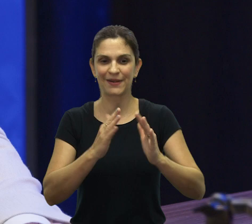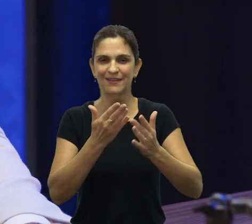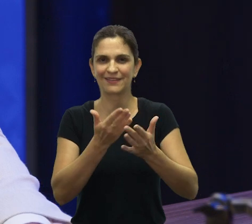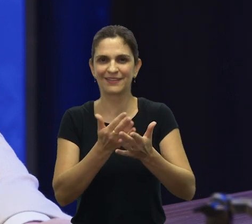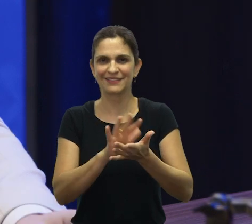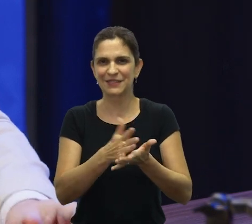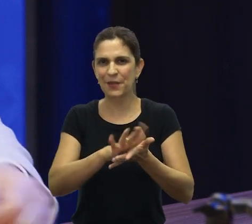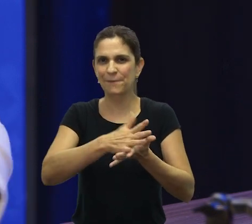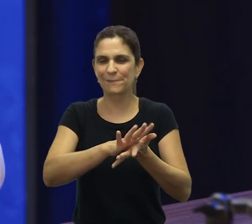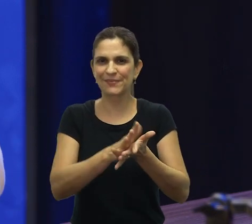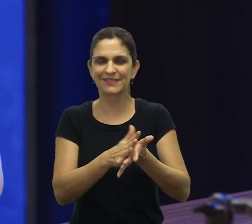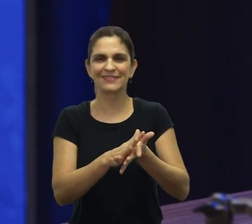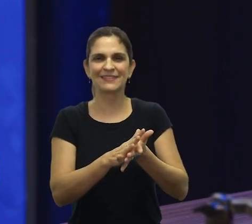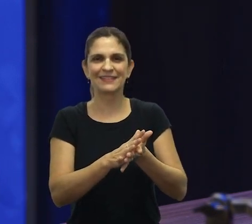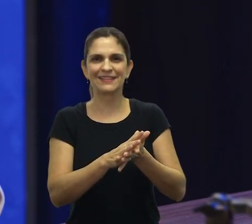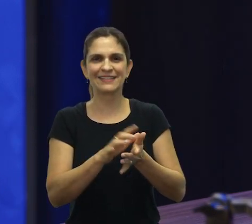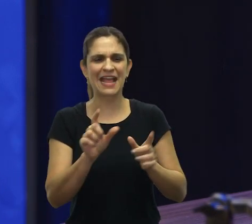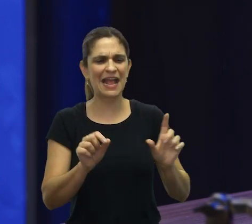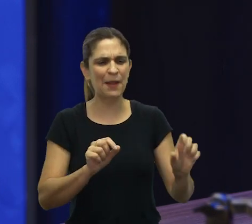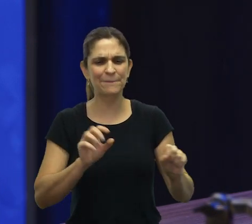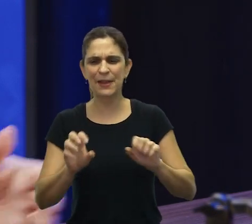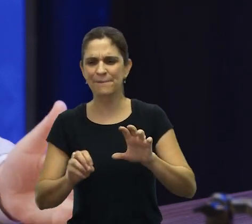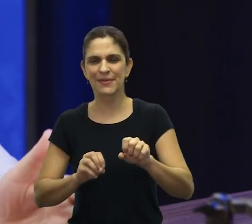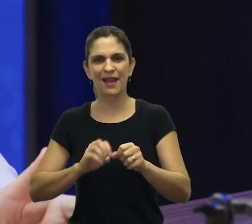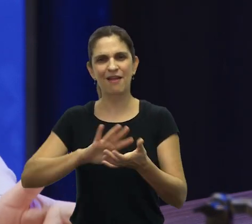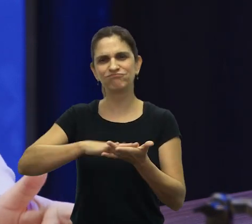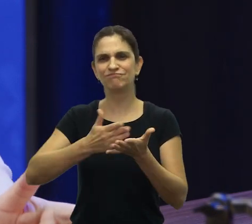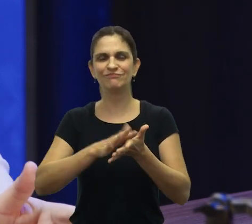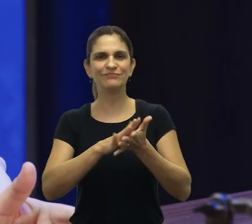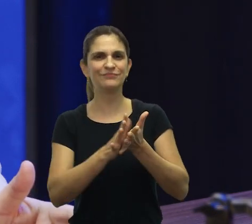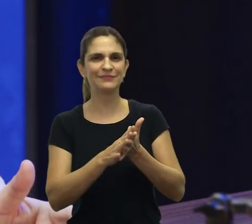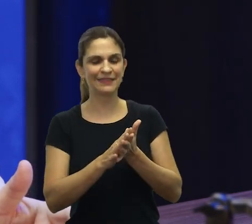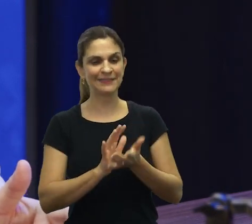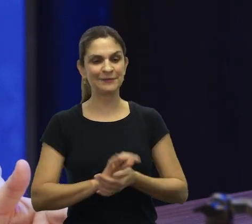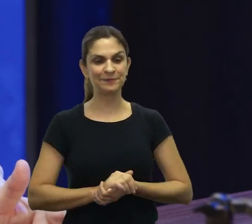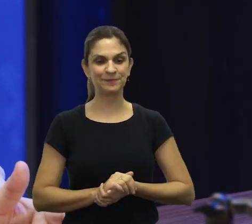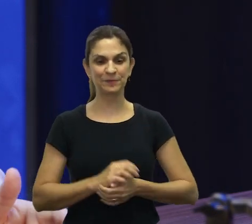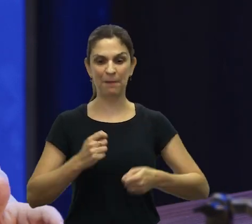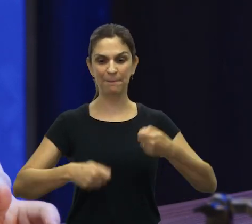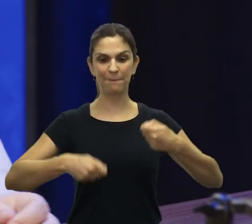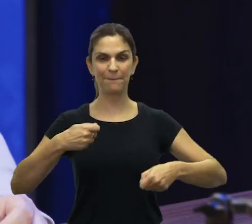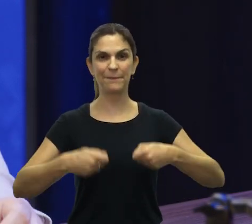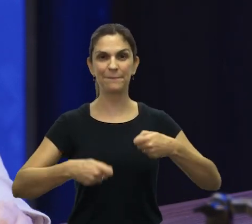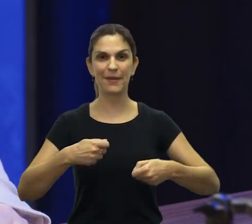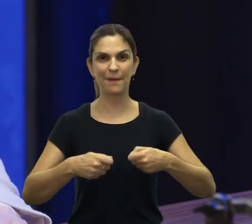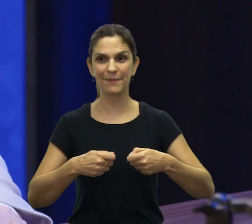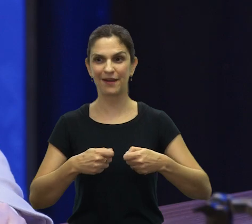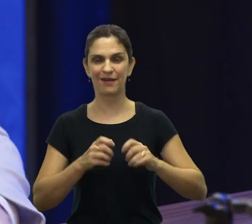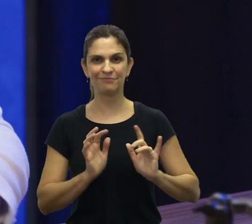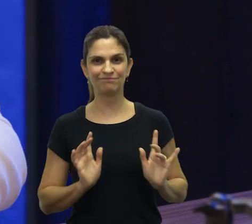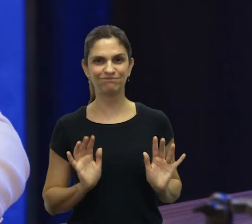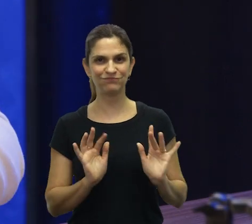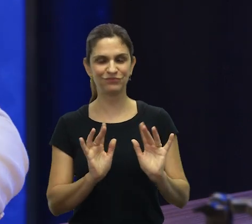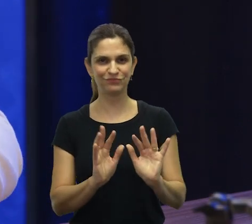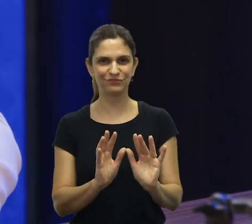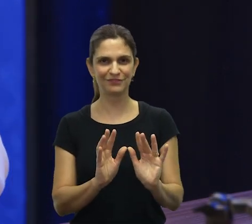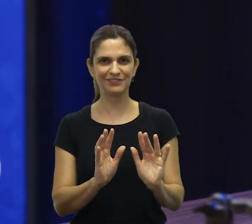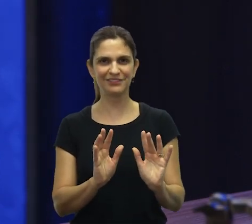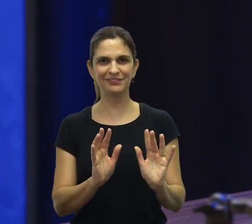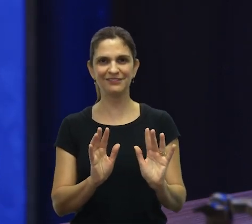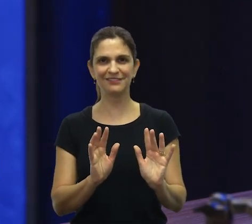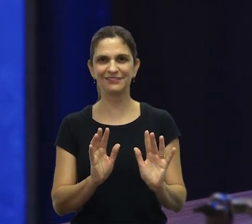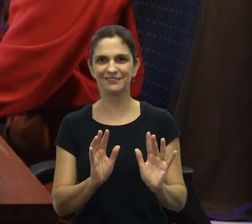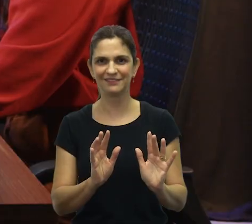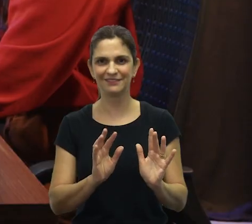frente da escola de samba, cada um pegava o seu instrumento e ficava parado na frente do instrumento. Lá, na época, o mais disputado era o